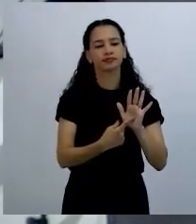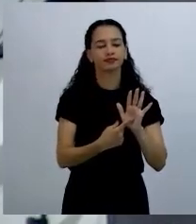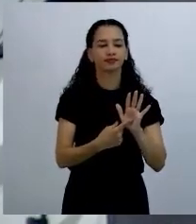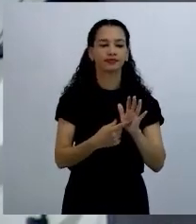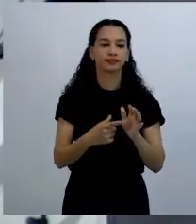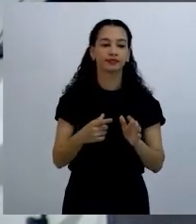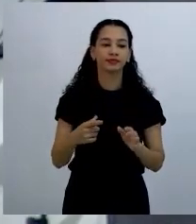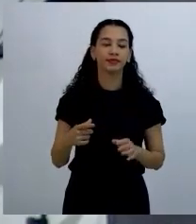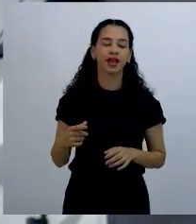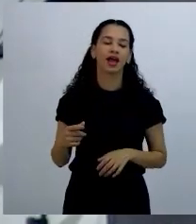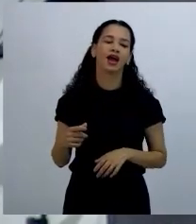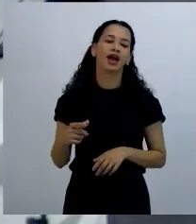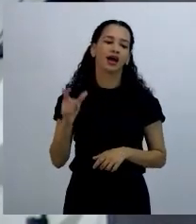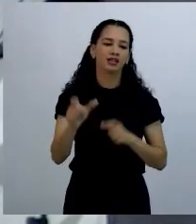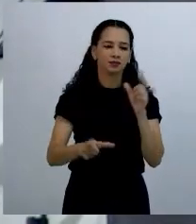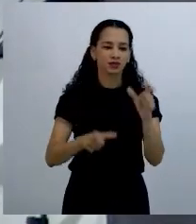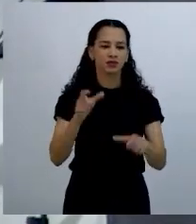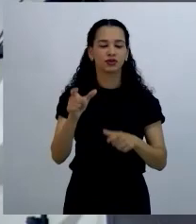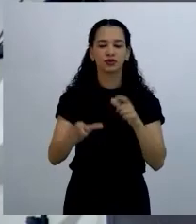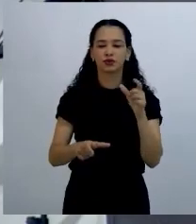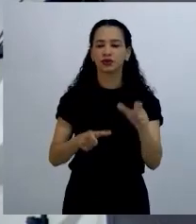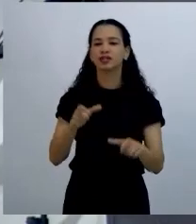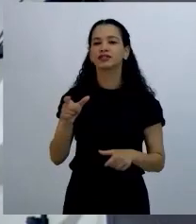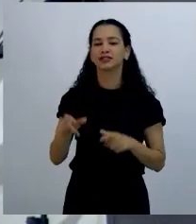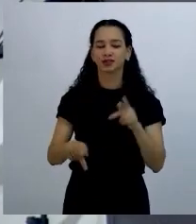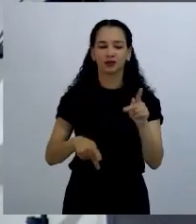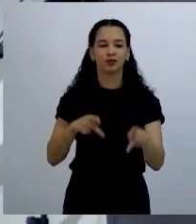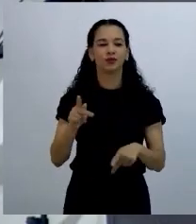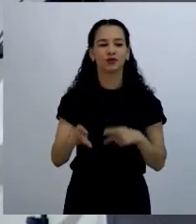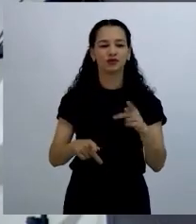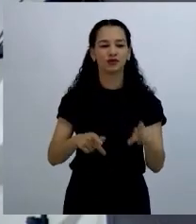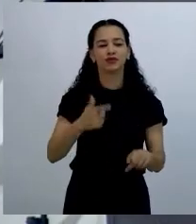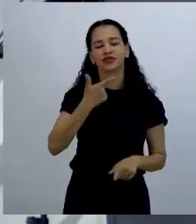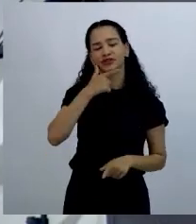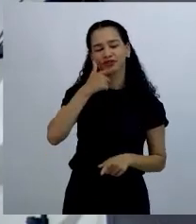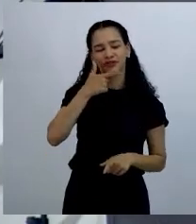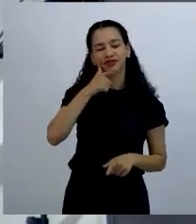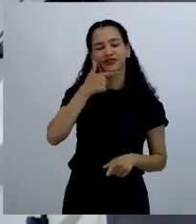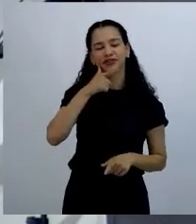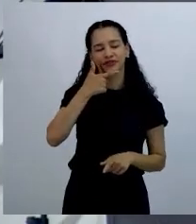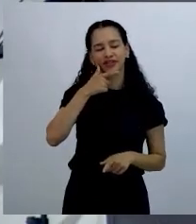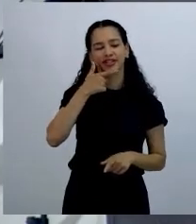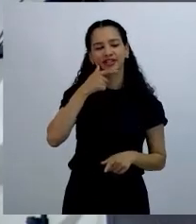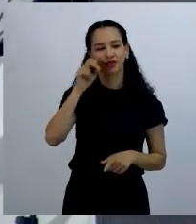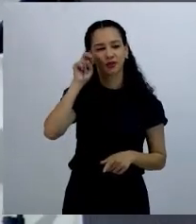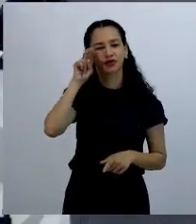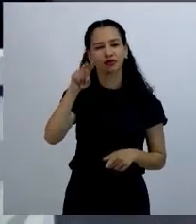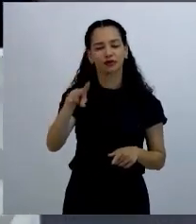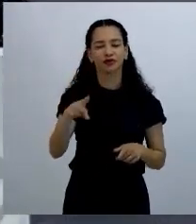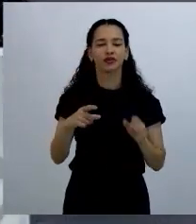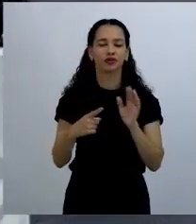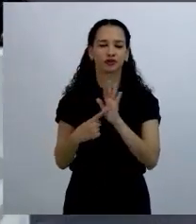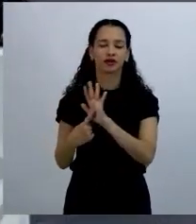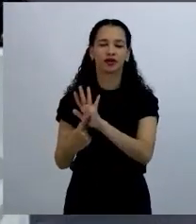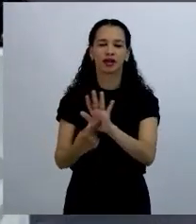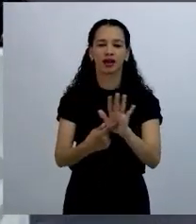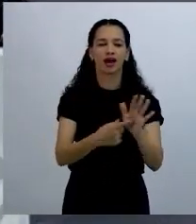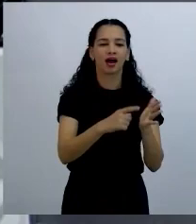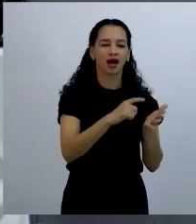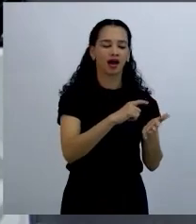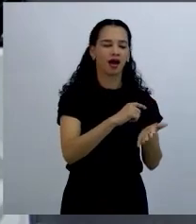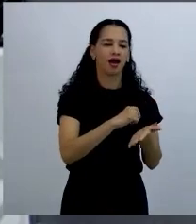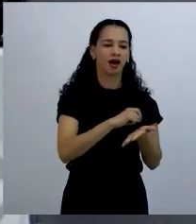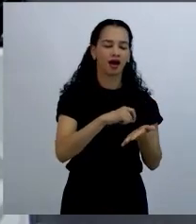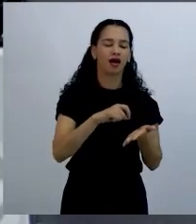o nome de evodia mas com o nome de Cíntia que eu ainda não encontrei não encontrei mas os irmãos já imaginaram isso